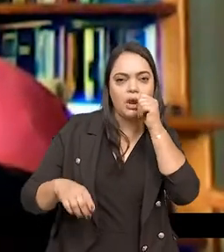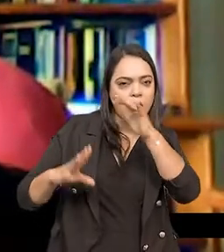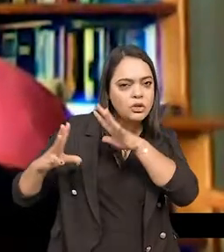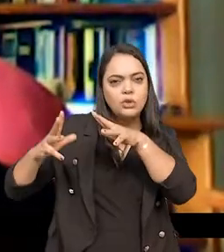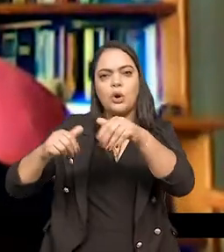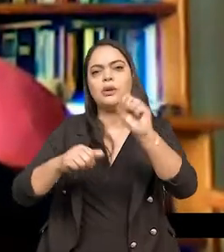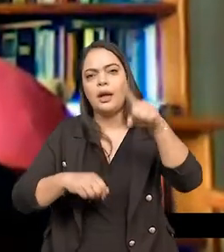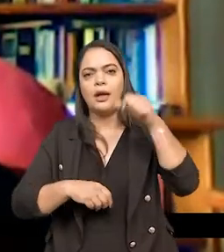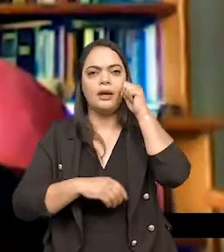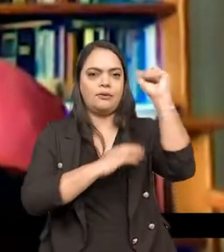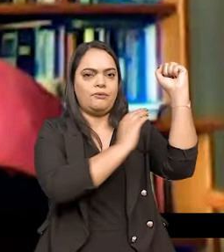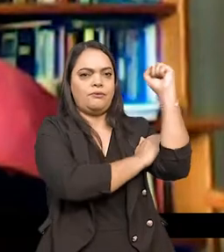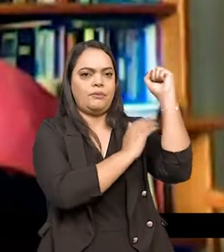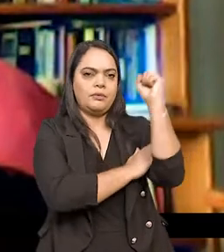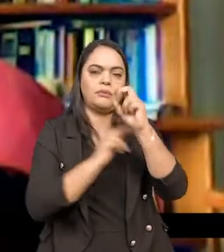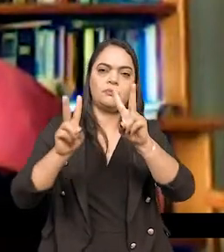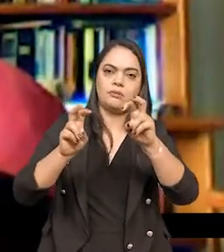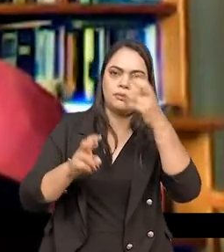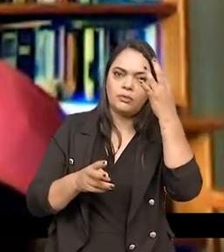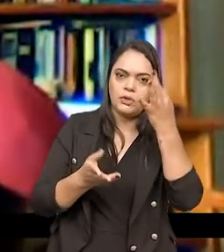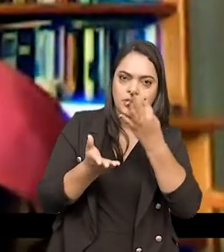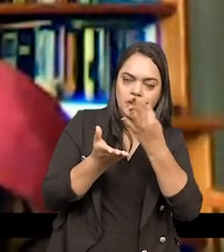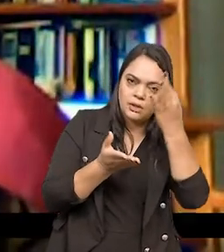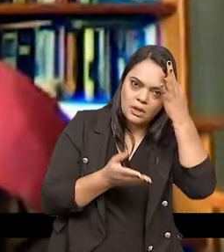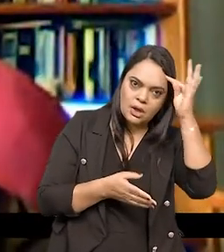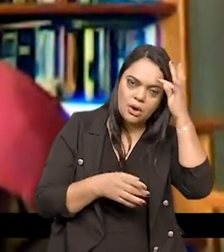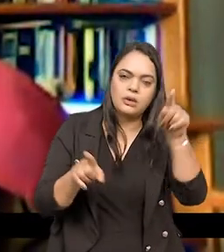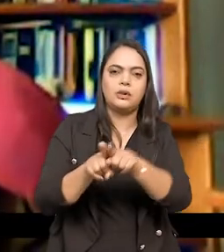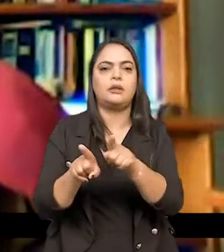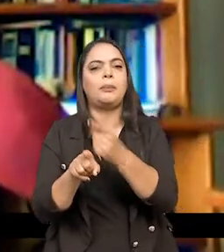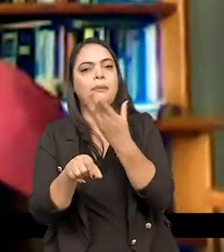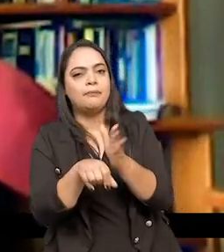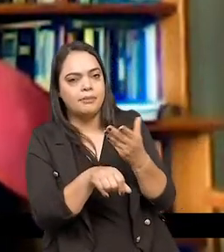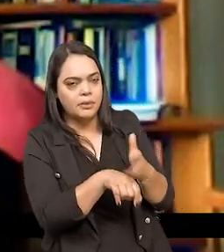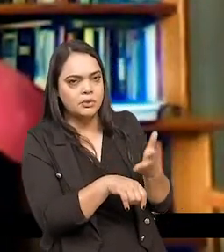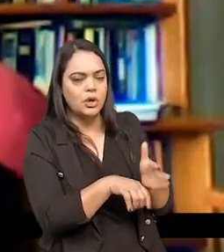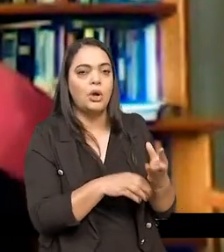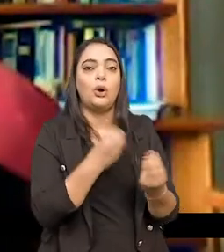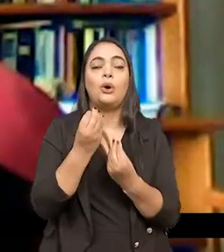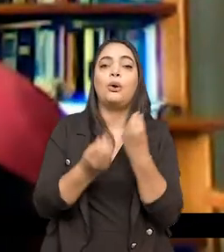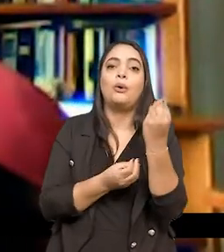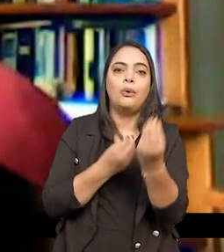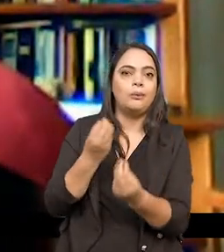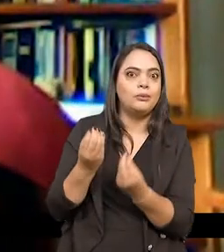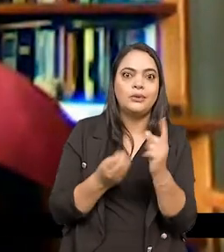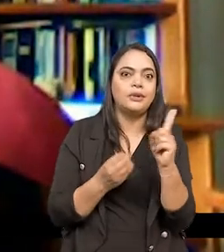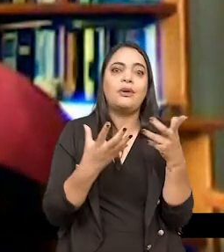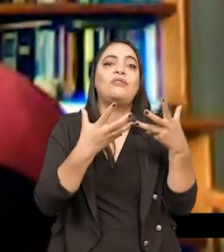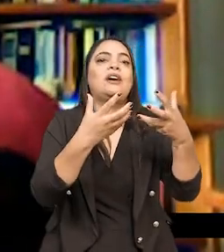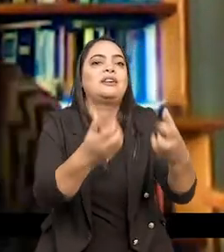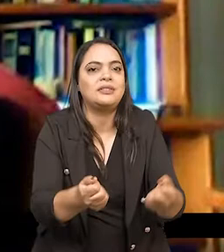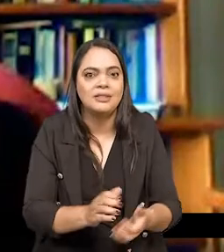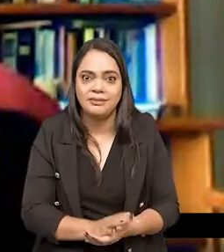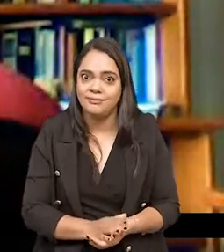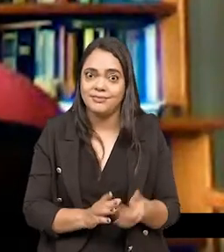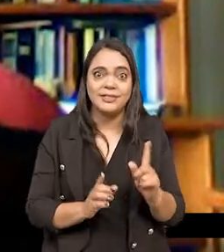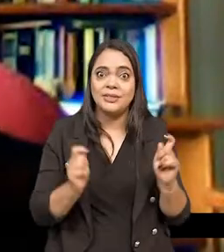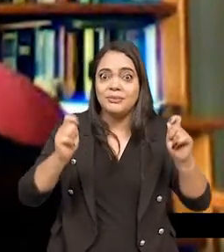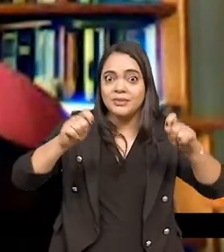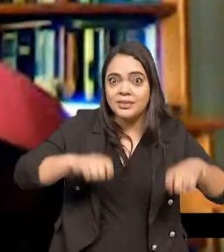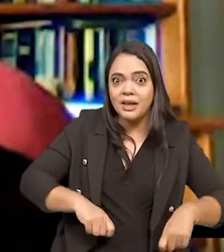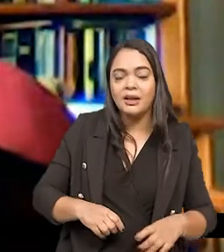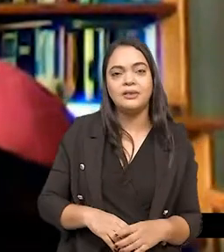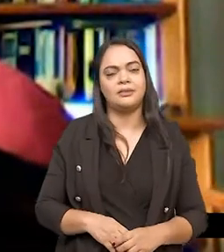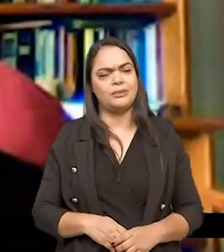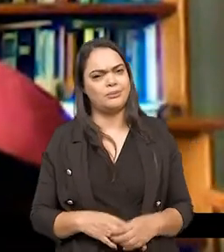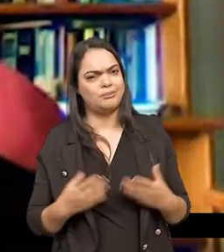Feministas, Questões Teóricas e do Cotidiano, da Prática. Como é que tu vai negar uma coisa dessas? Tu não tem. Então,